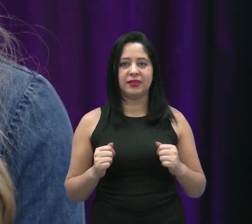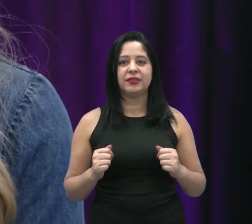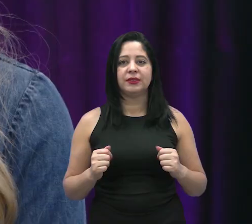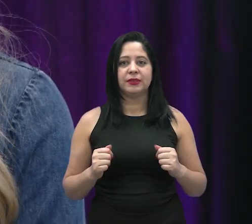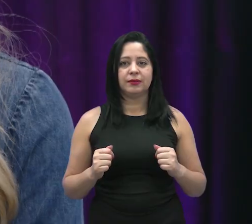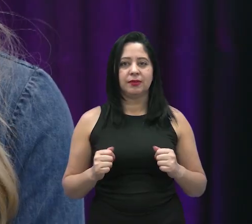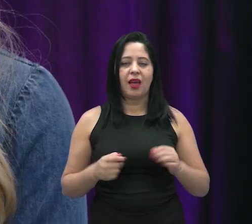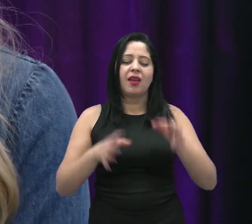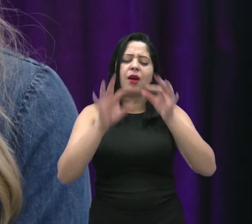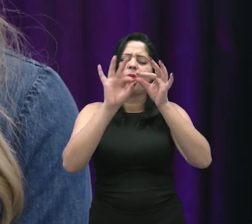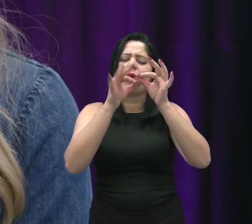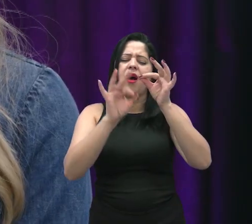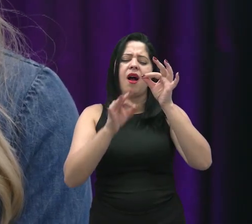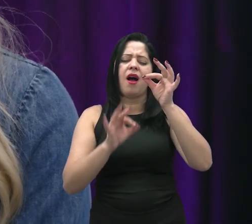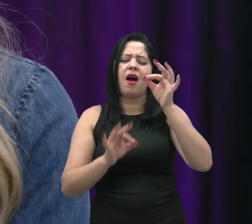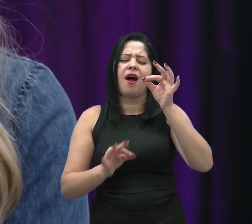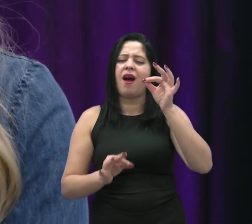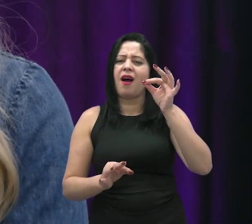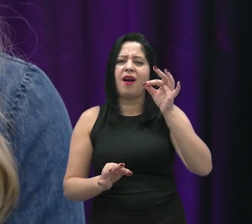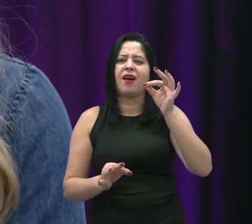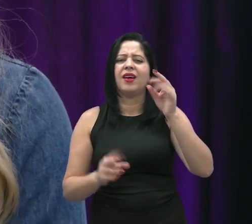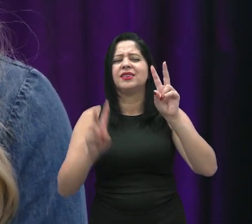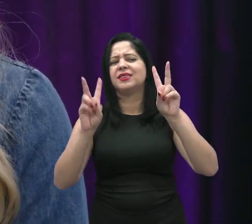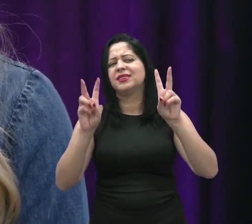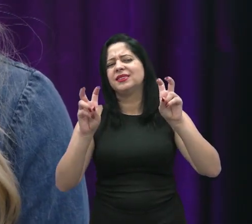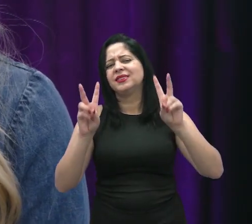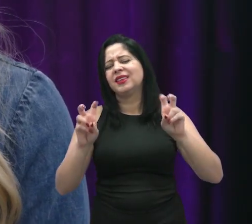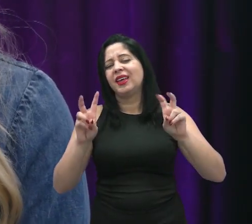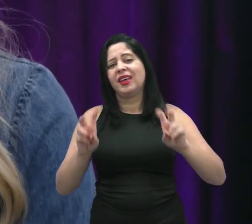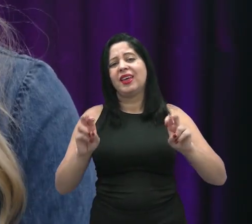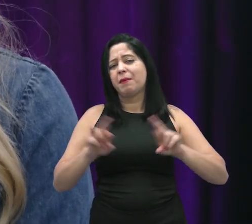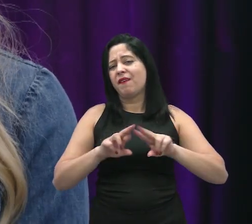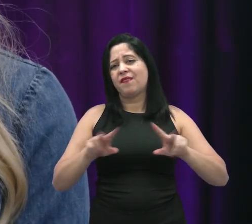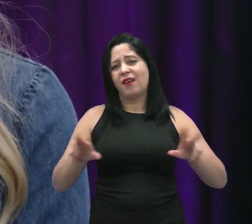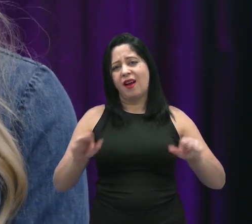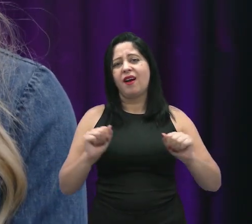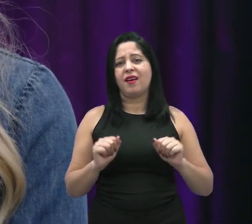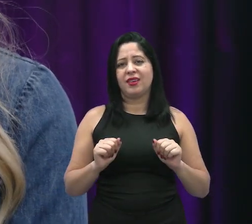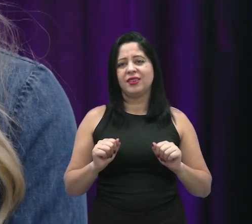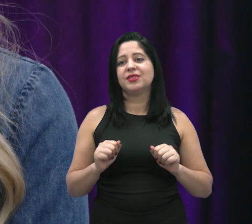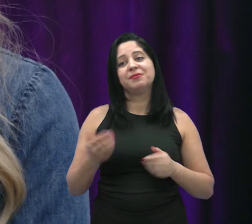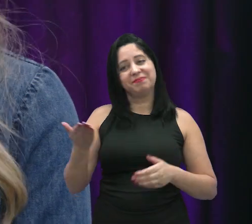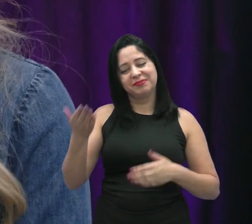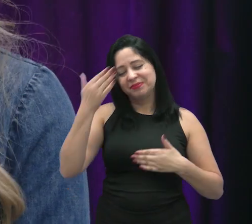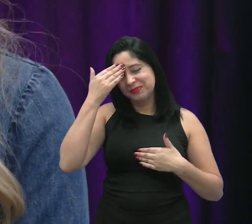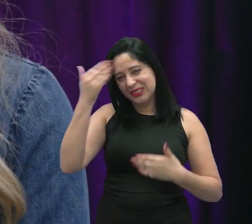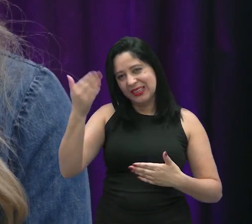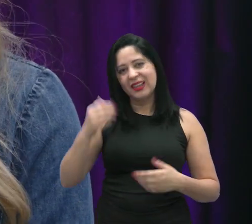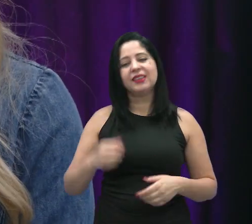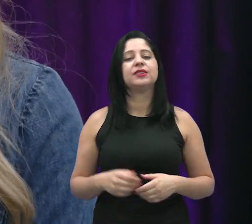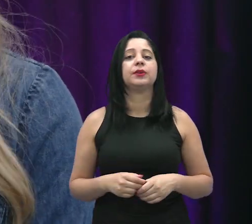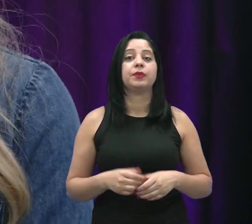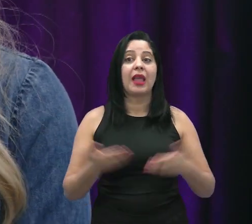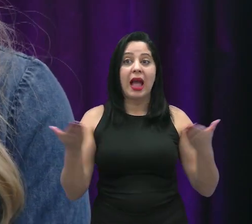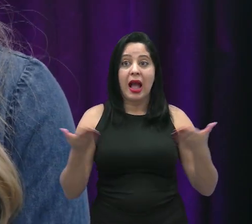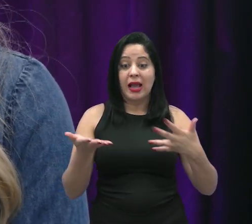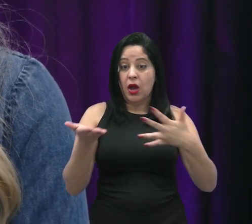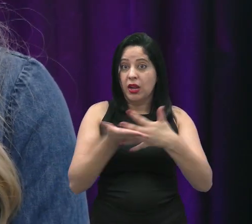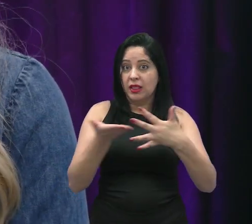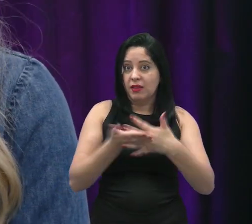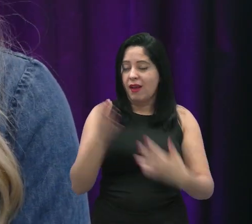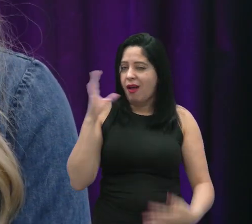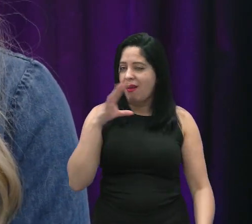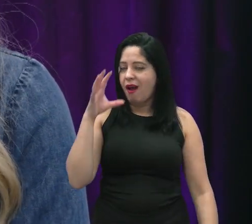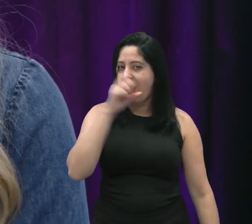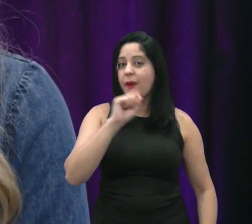de hoje. Poderíamos continuar aqui abordando tantas questões correlacionadas. Bianca Andrade, obrigada.